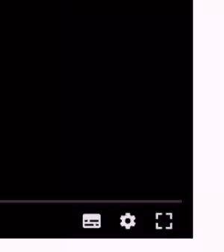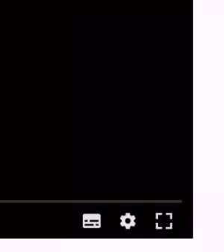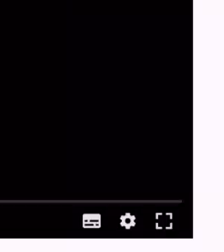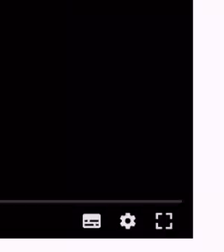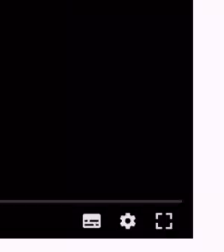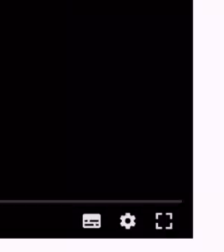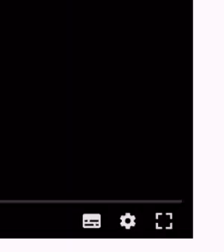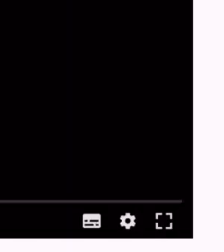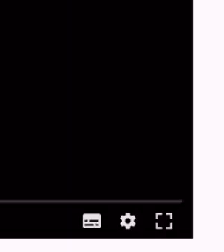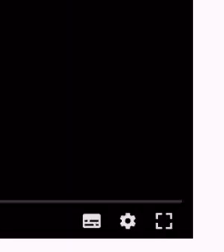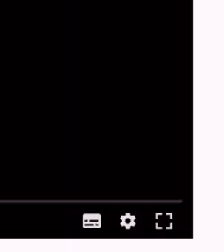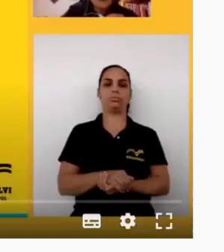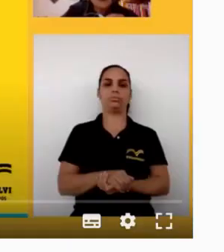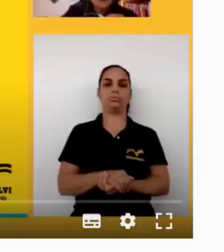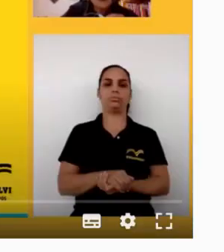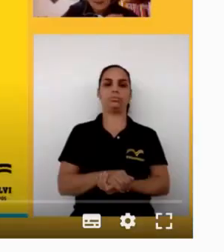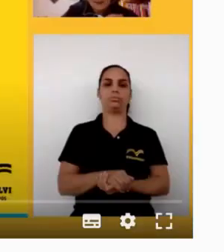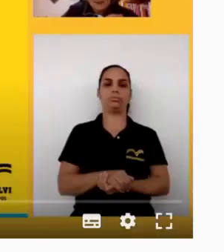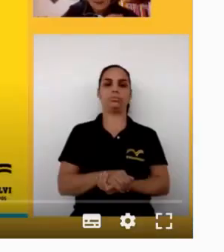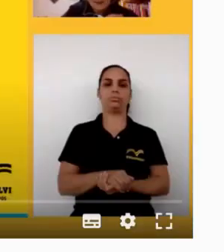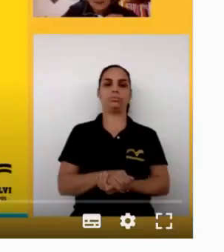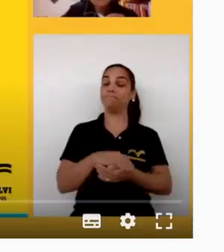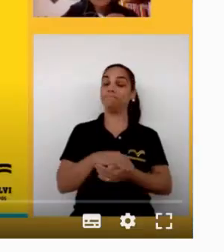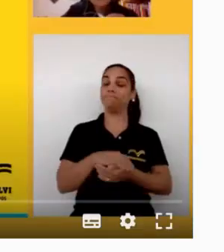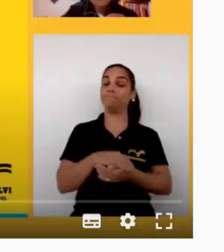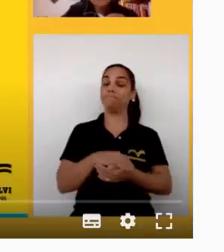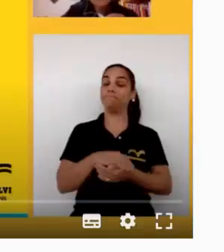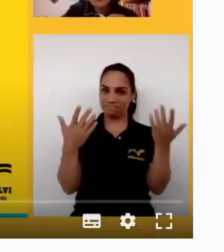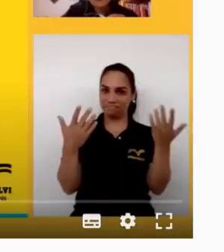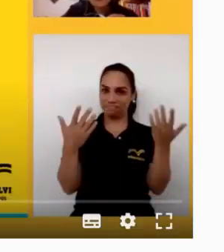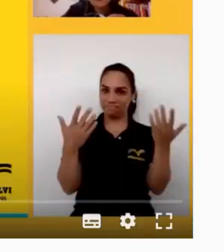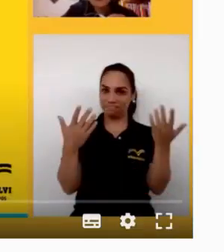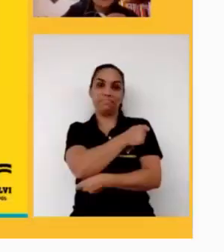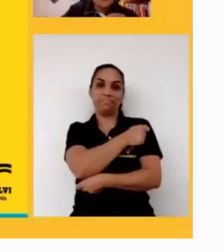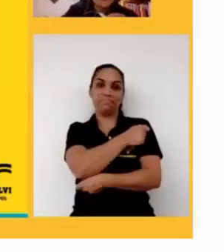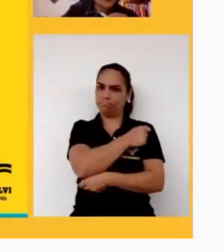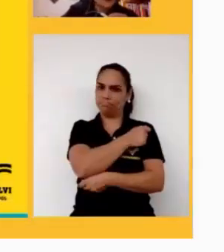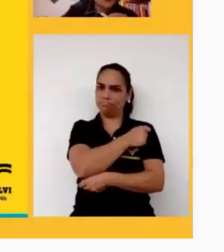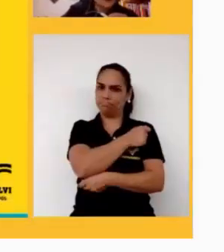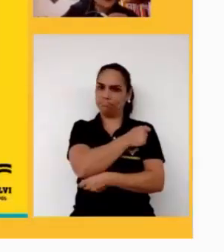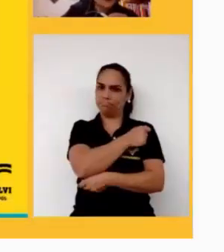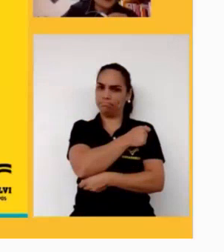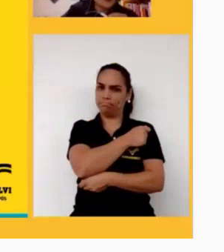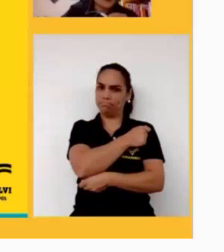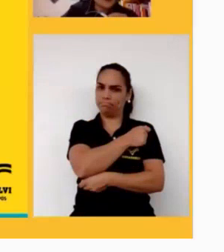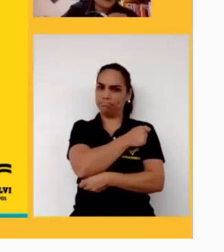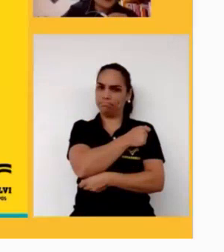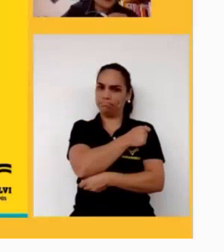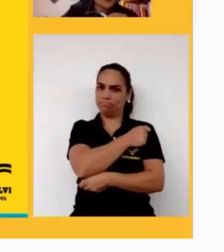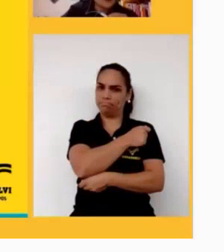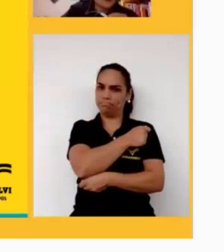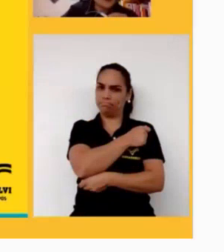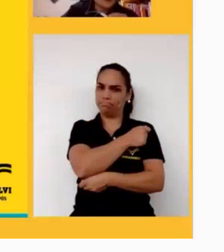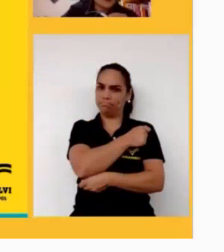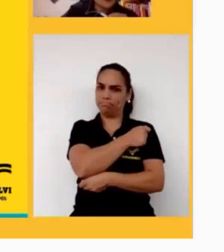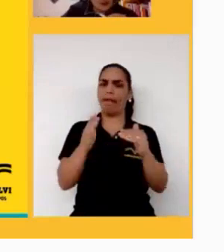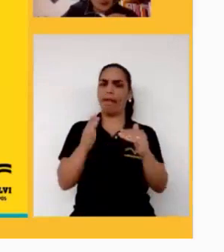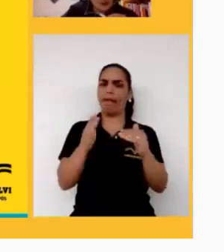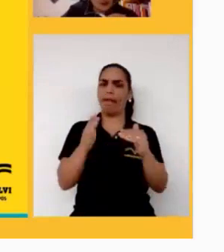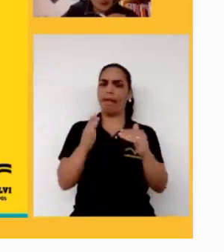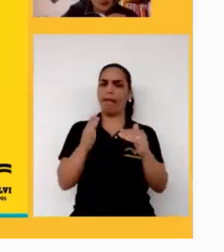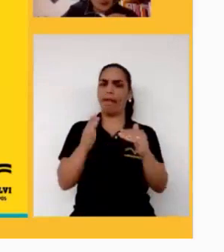Ainda aí. Bem, acadêmico, vimos até o momento com o professor Carlos Odilon os